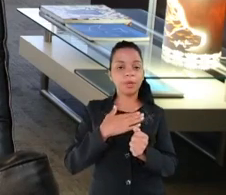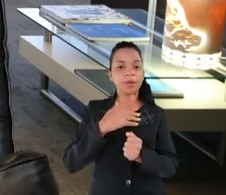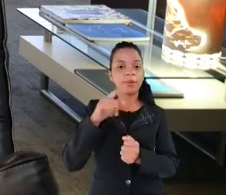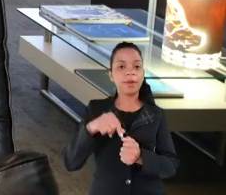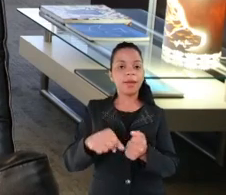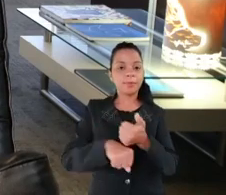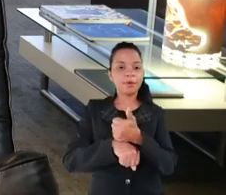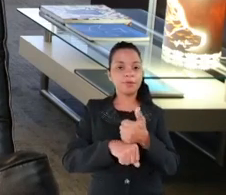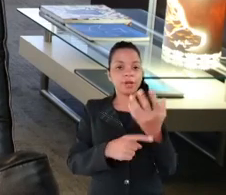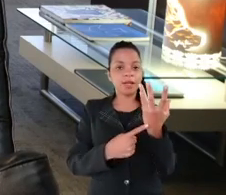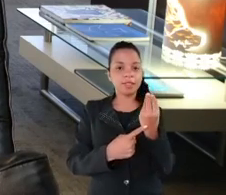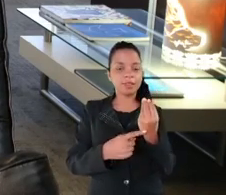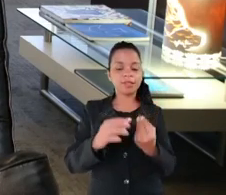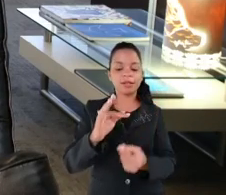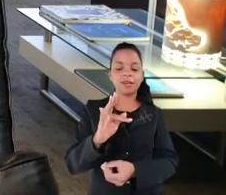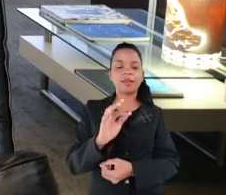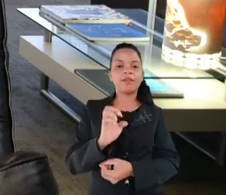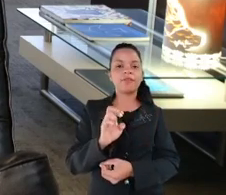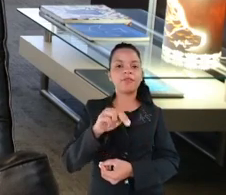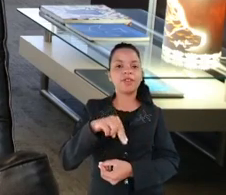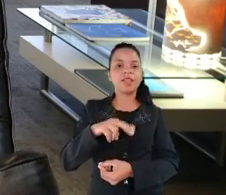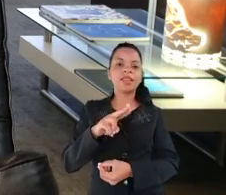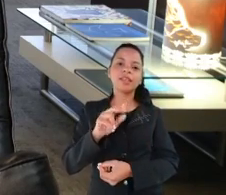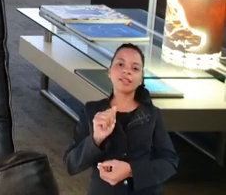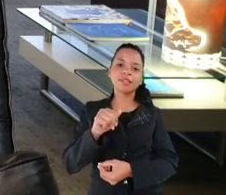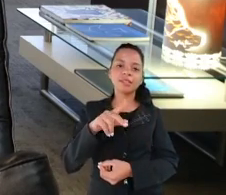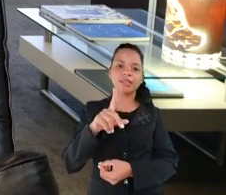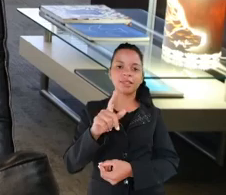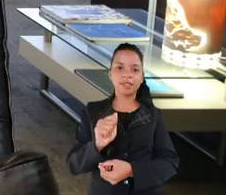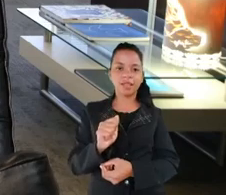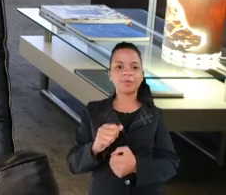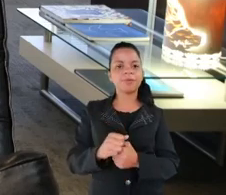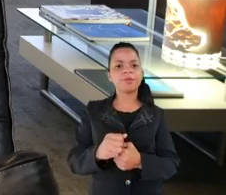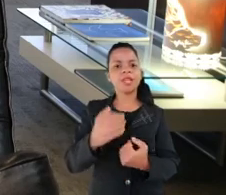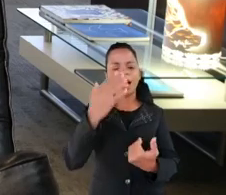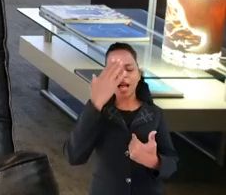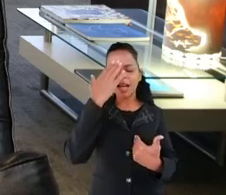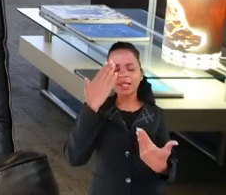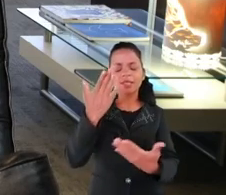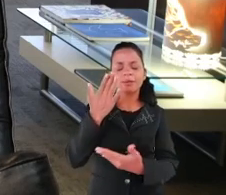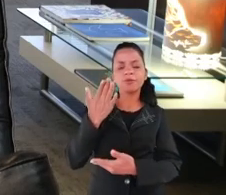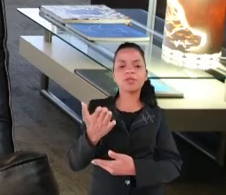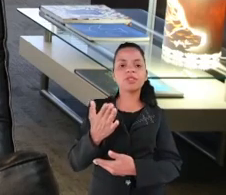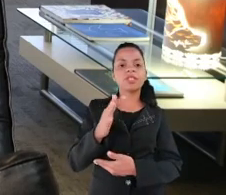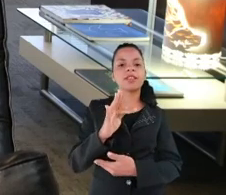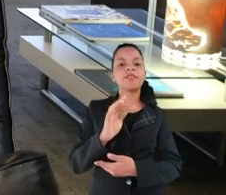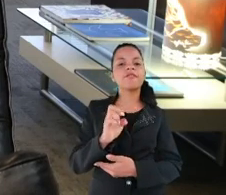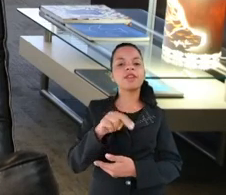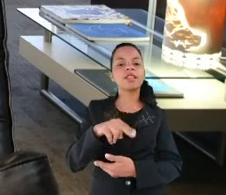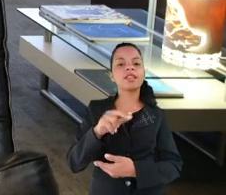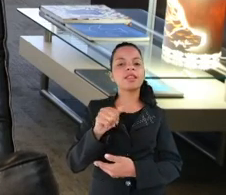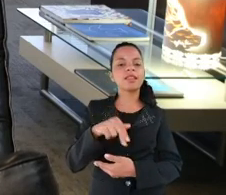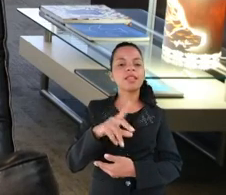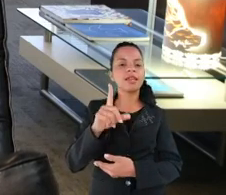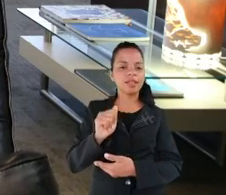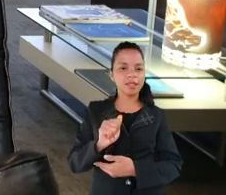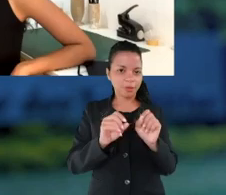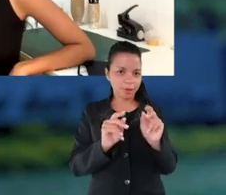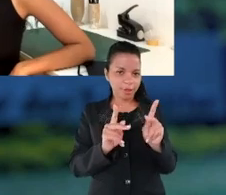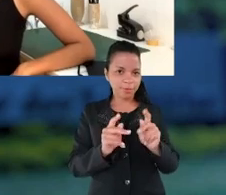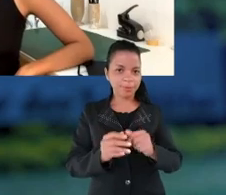exposição Ser é Estar. Antes de mais nada, eu gostaria de agradecer você, Fernanda, e te convidar para fazer a sua